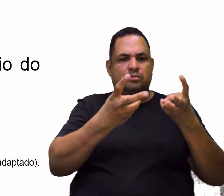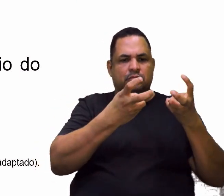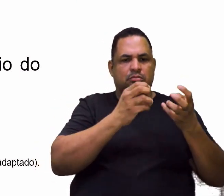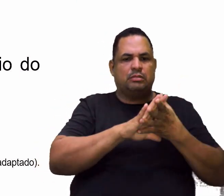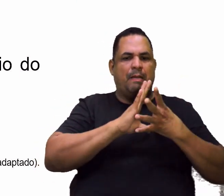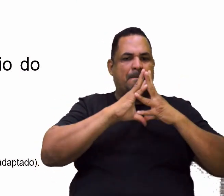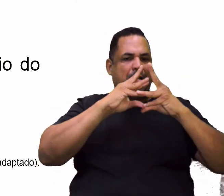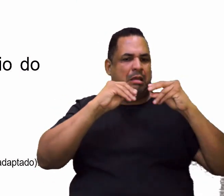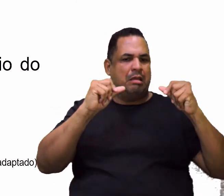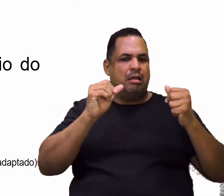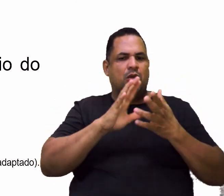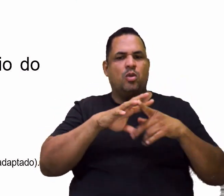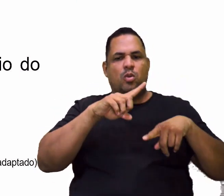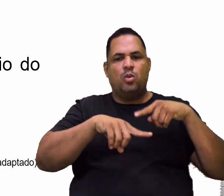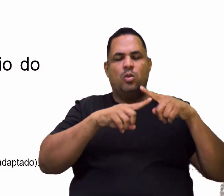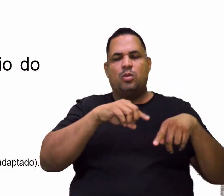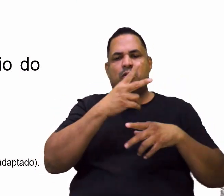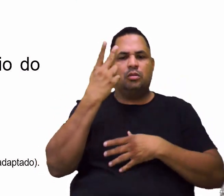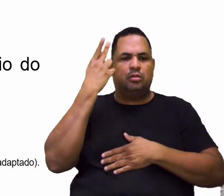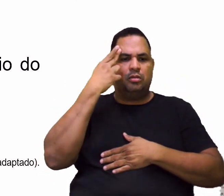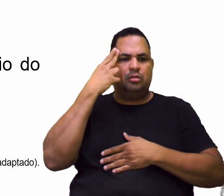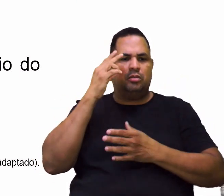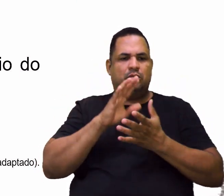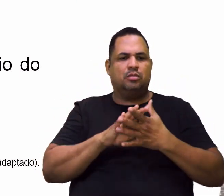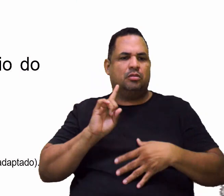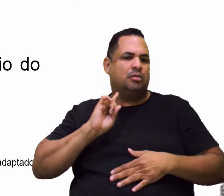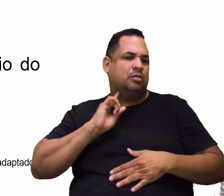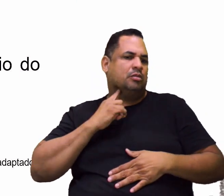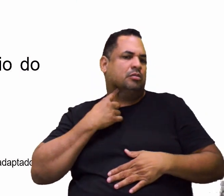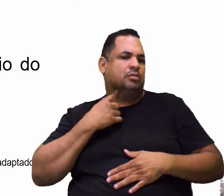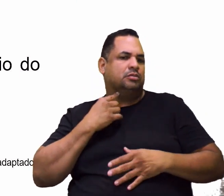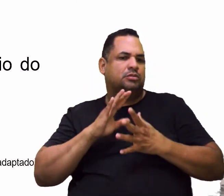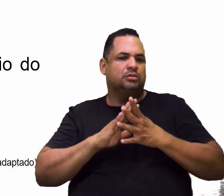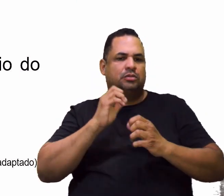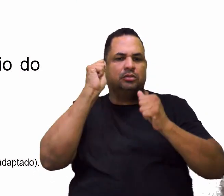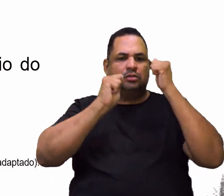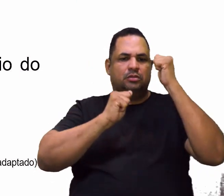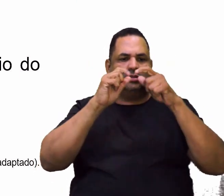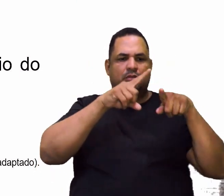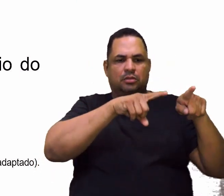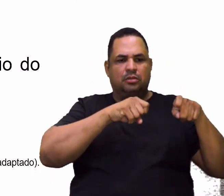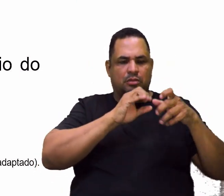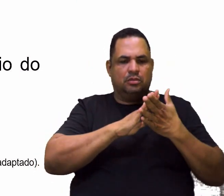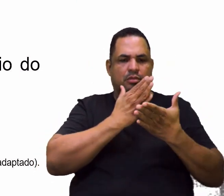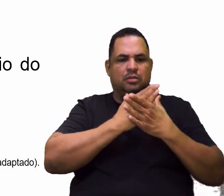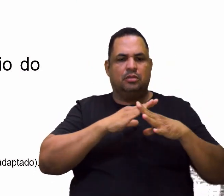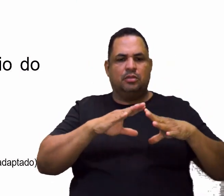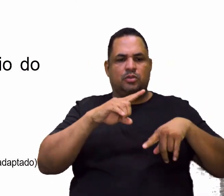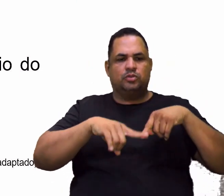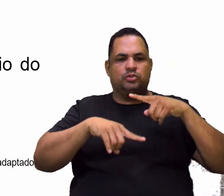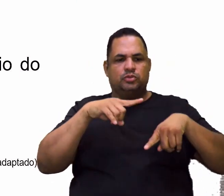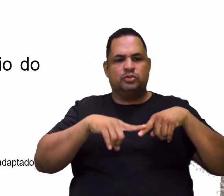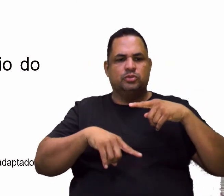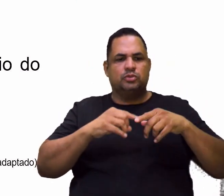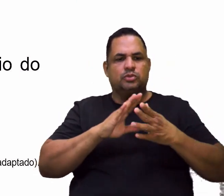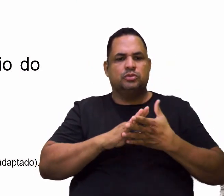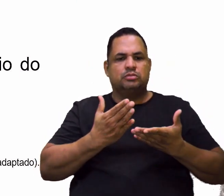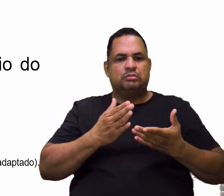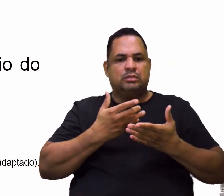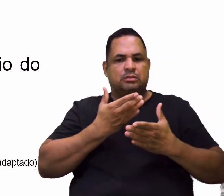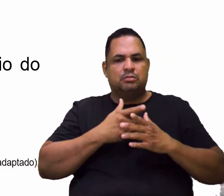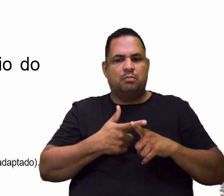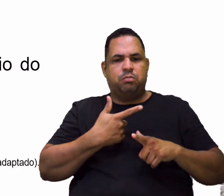dos recursos naturais, assim como a poluição industrial e agrícola, o esgotamento de recursos e as agressões que provocam o